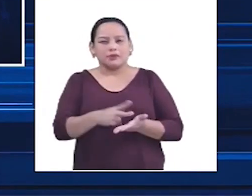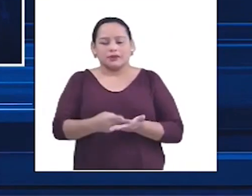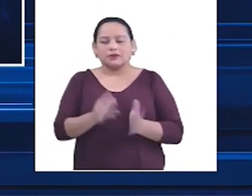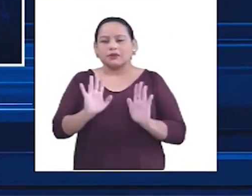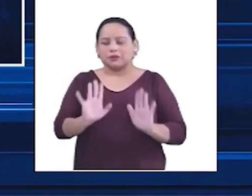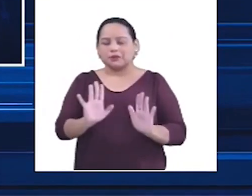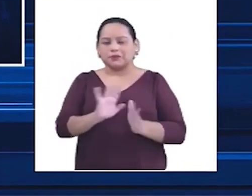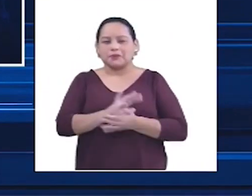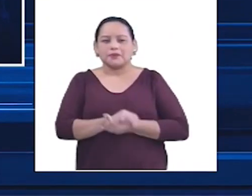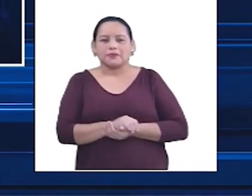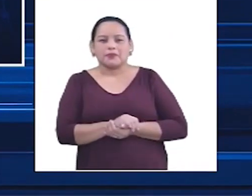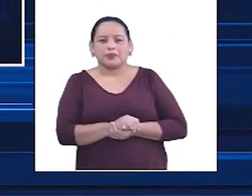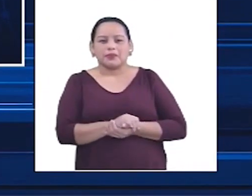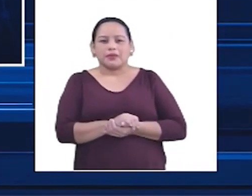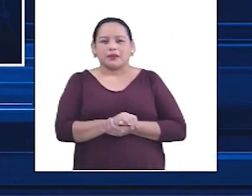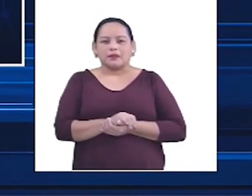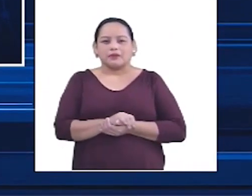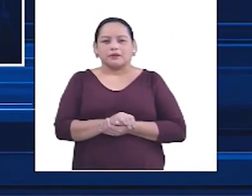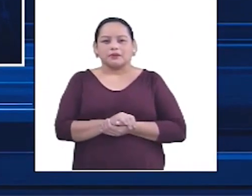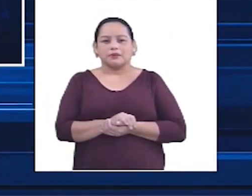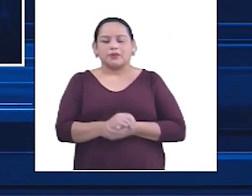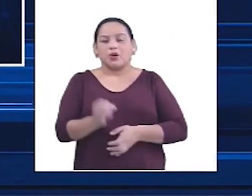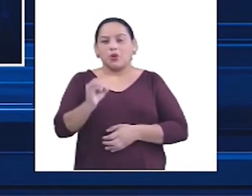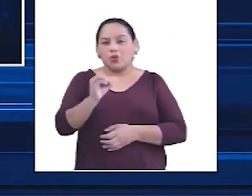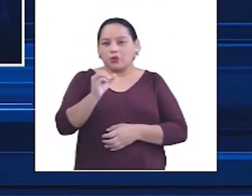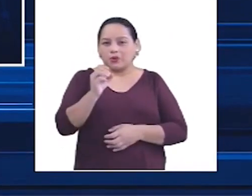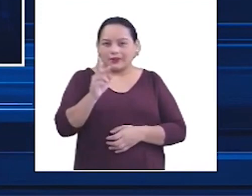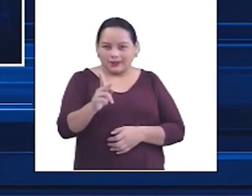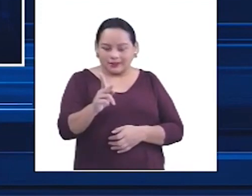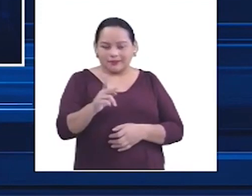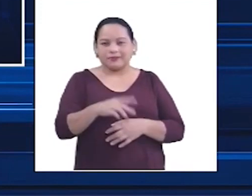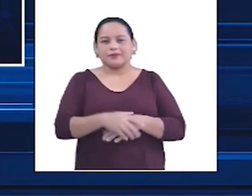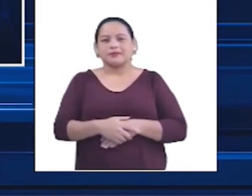23rd February 1970. Ok, então